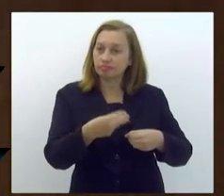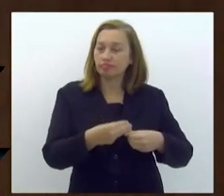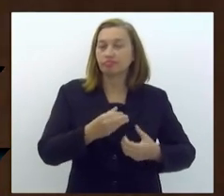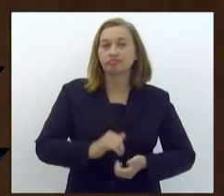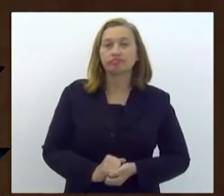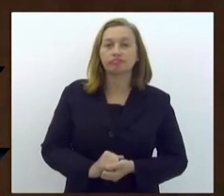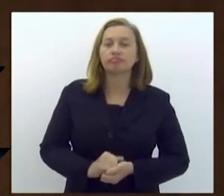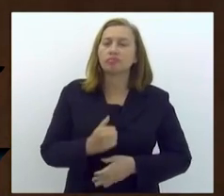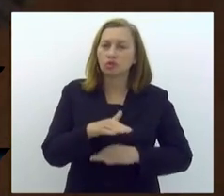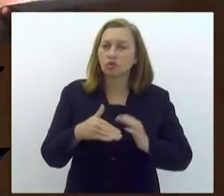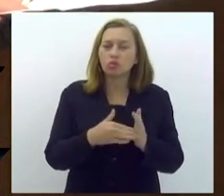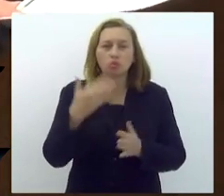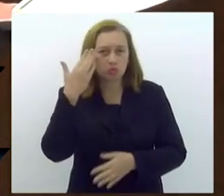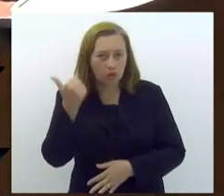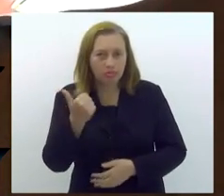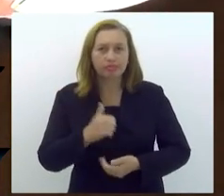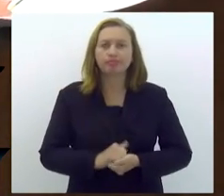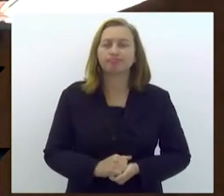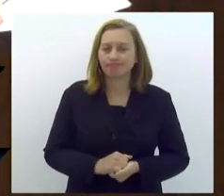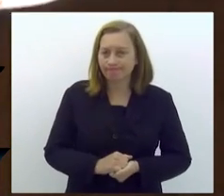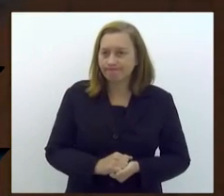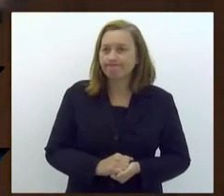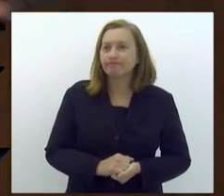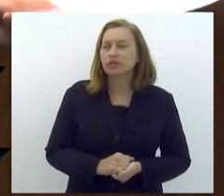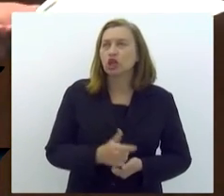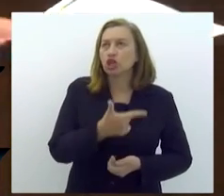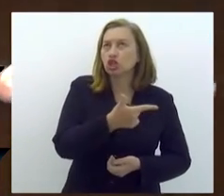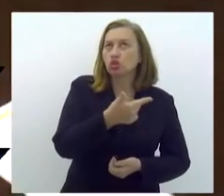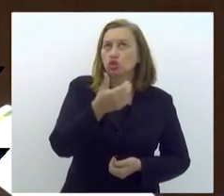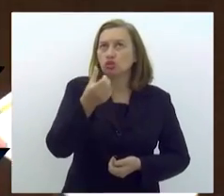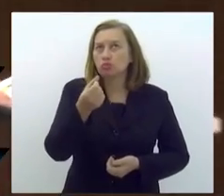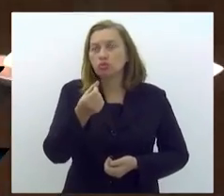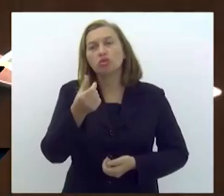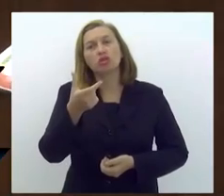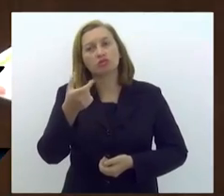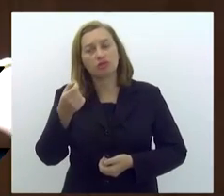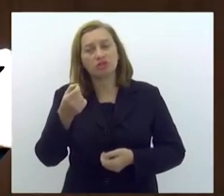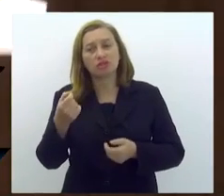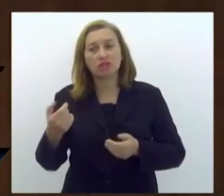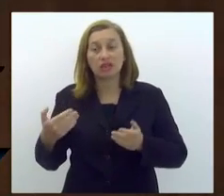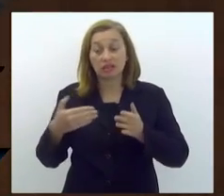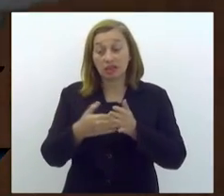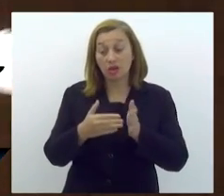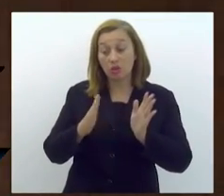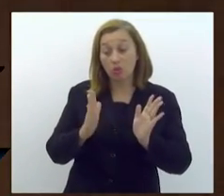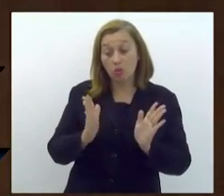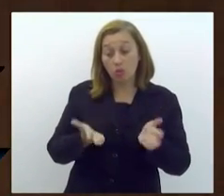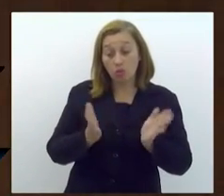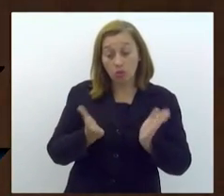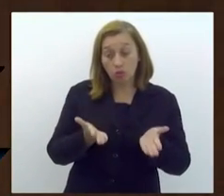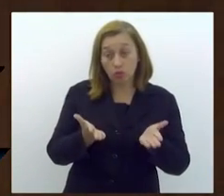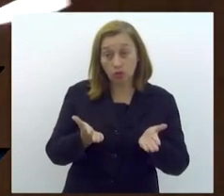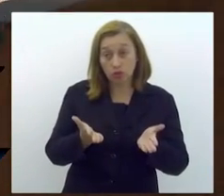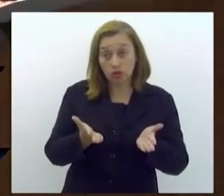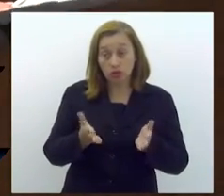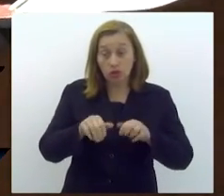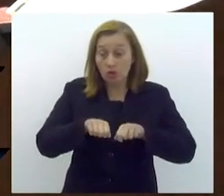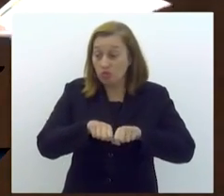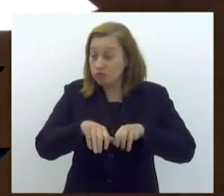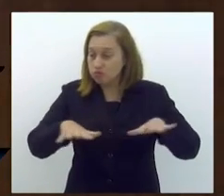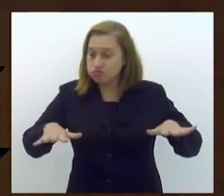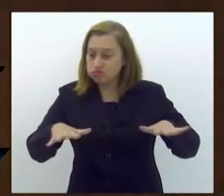Todos sabem que de 2020 para cá né 2020 que foi o auge da pandemia